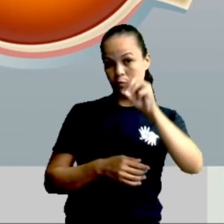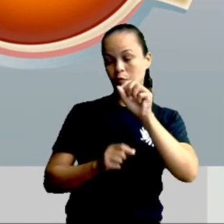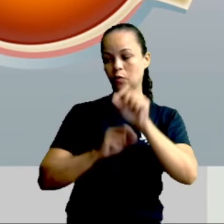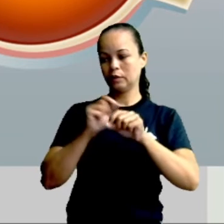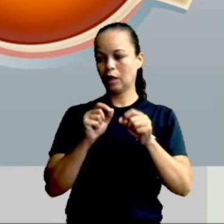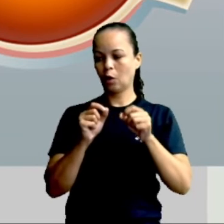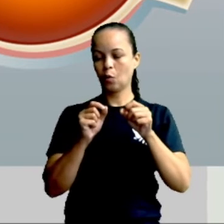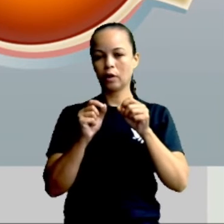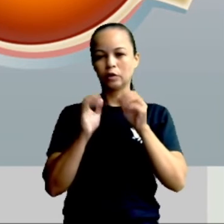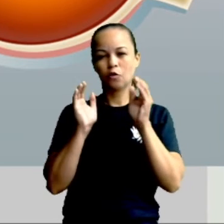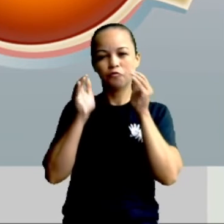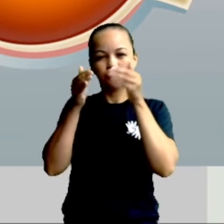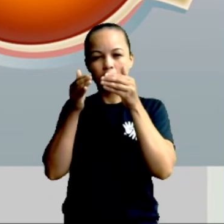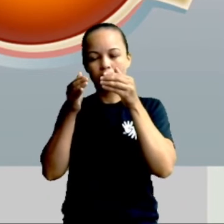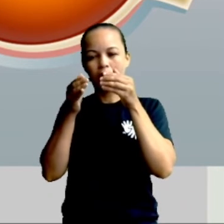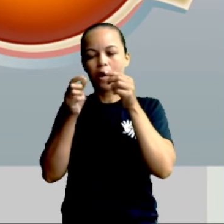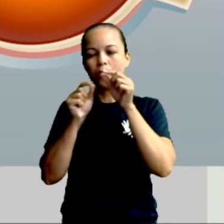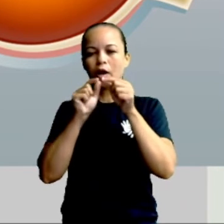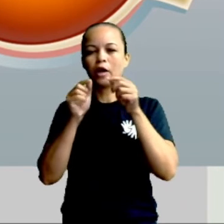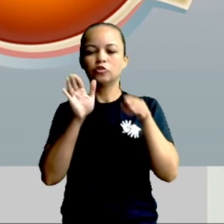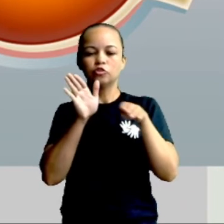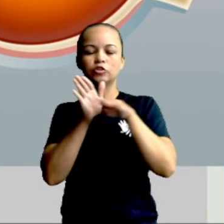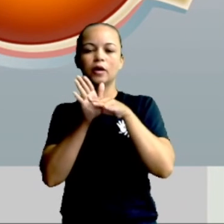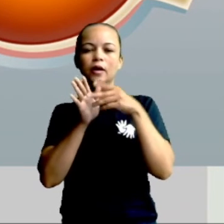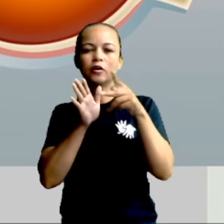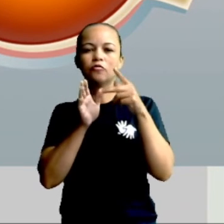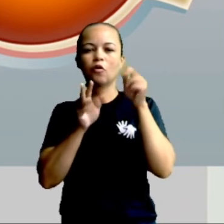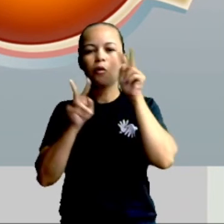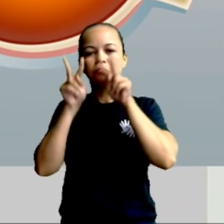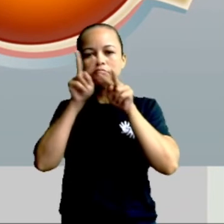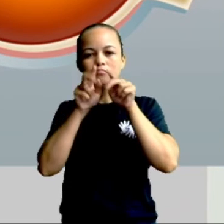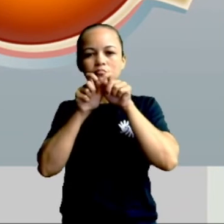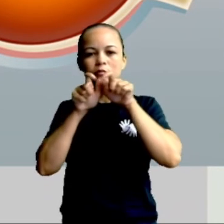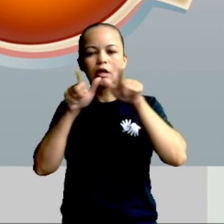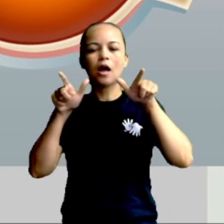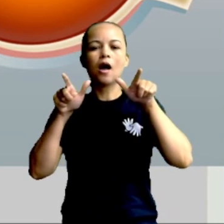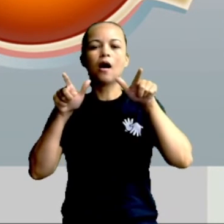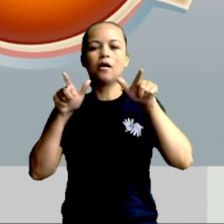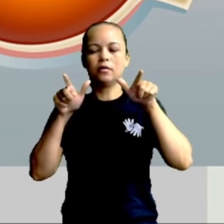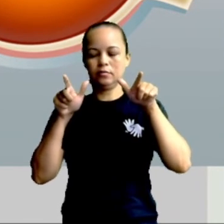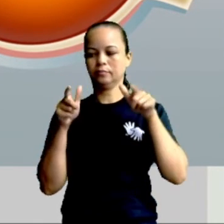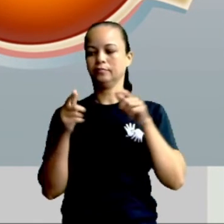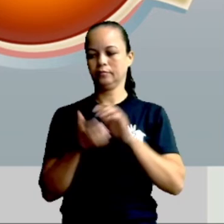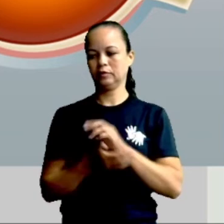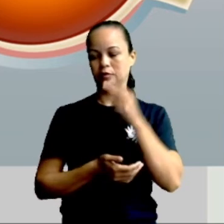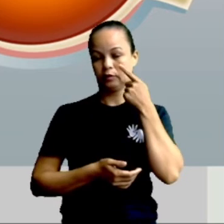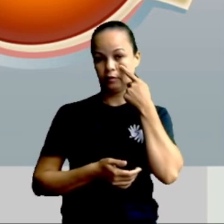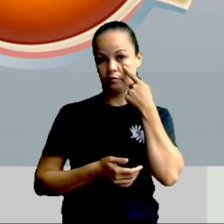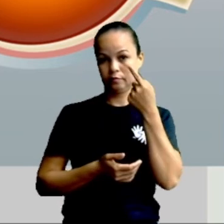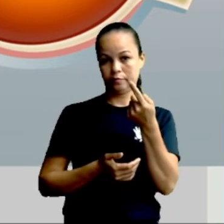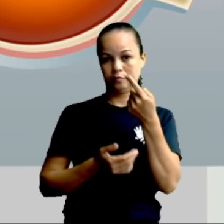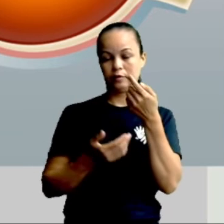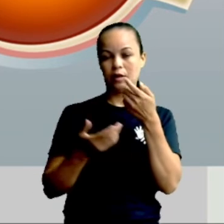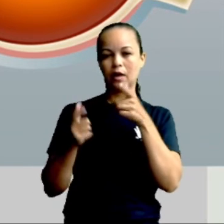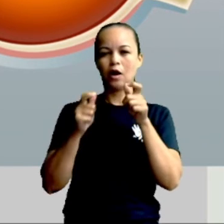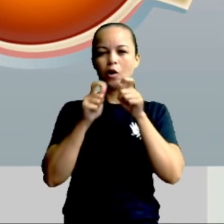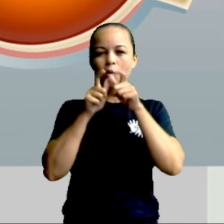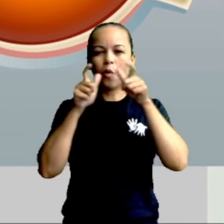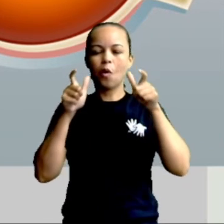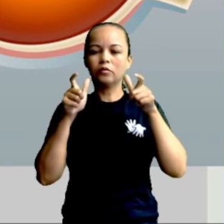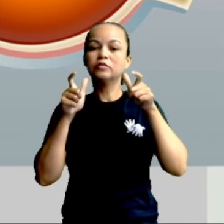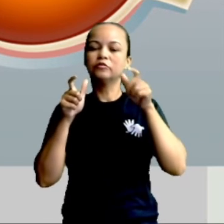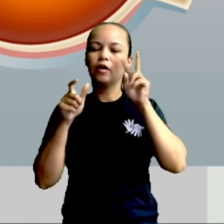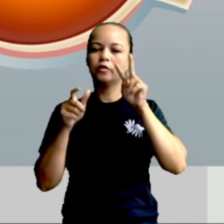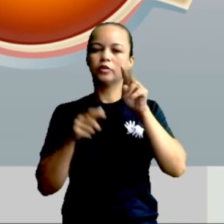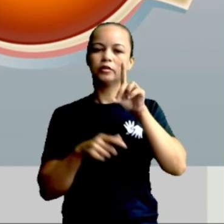tá? Mas ela enxerga de uma forma mais divergente, né? Você vê aí, tá certo? Do ponto focal aí, você vê uma forma